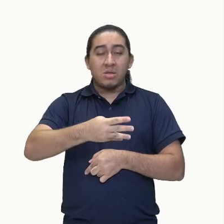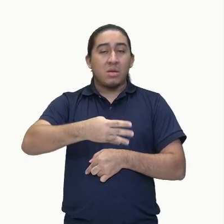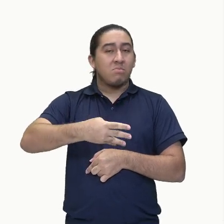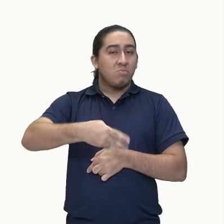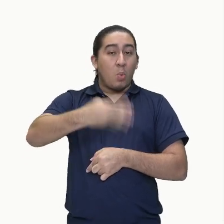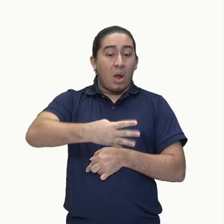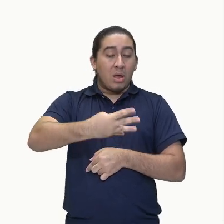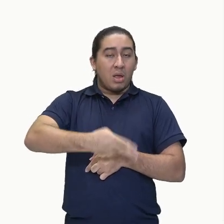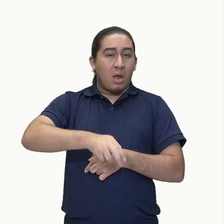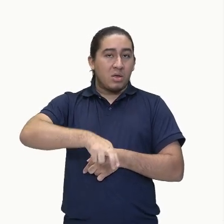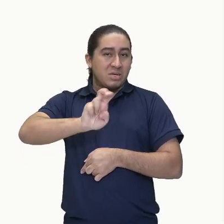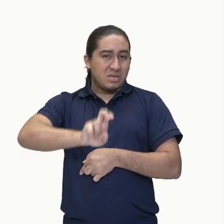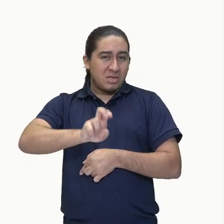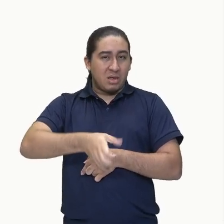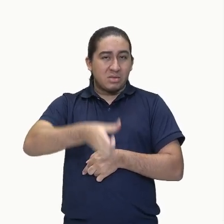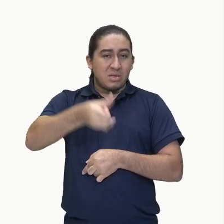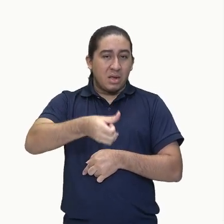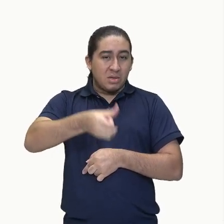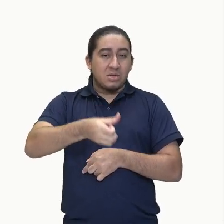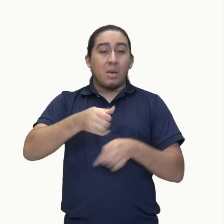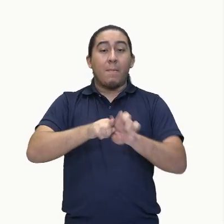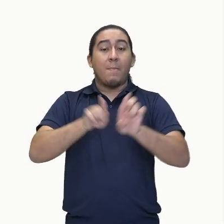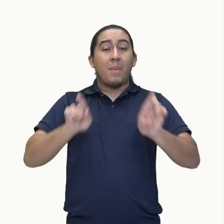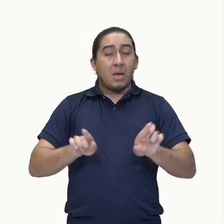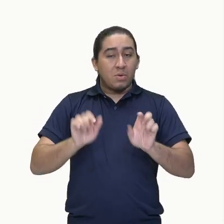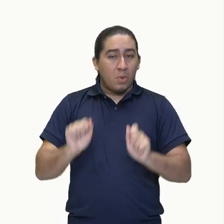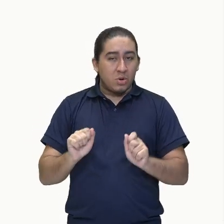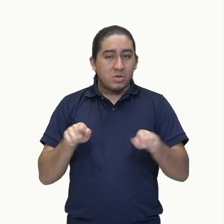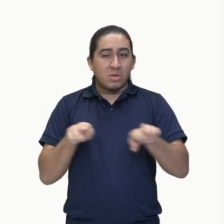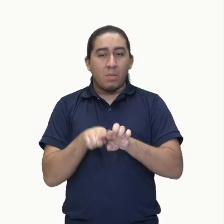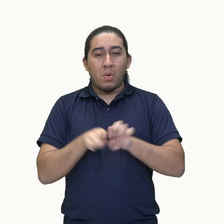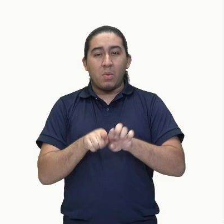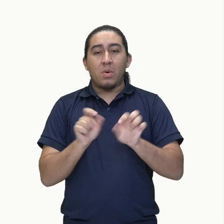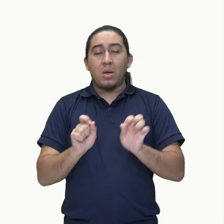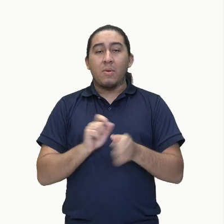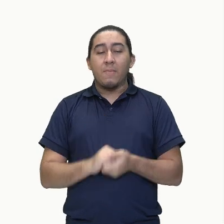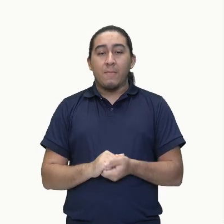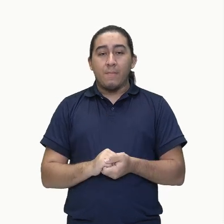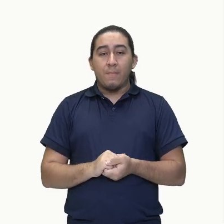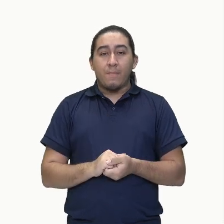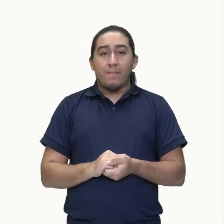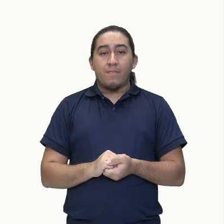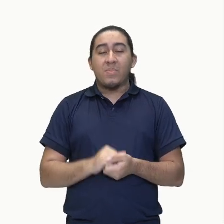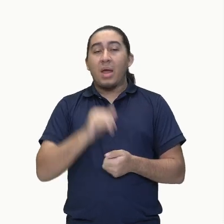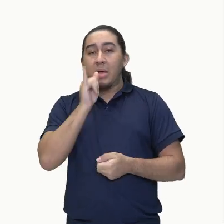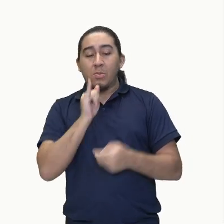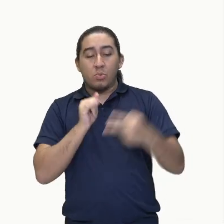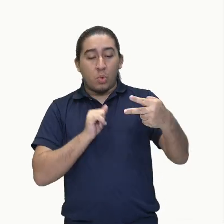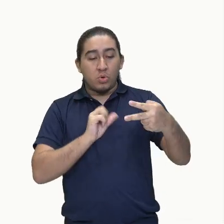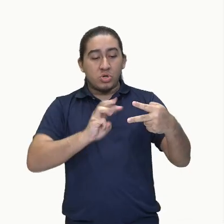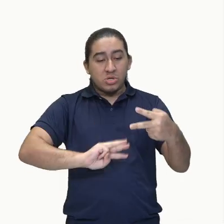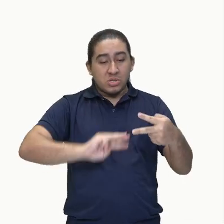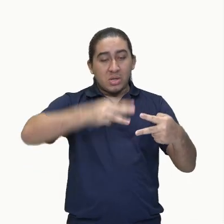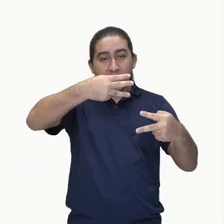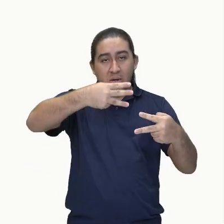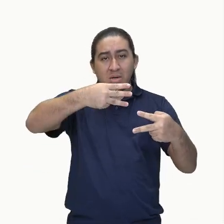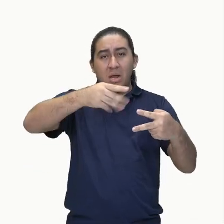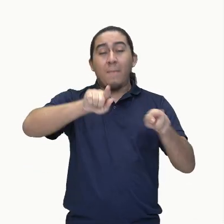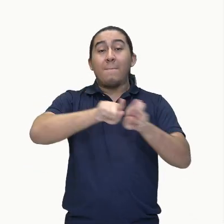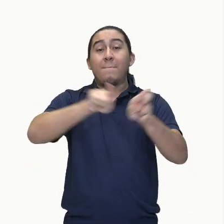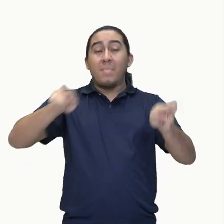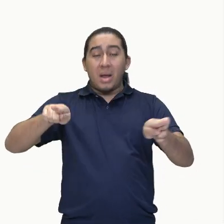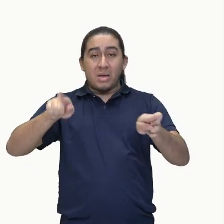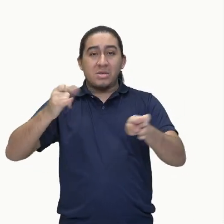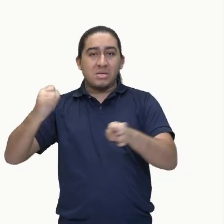por em diante, tá bom? Mas eu também posso falar 2 elevado a 3. Só que o 3 e o